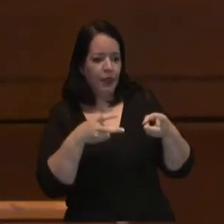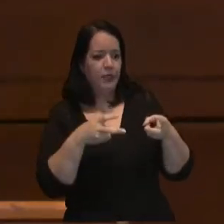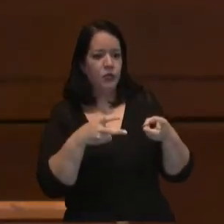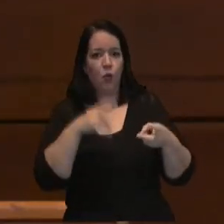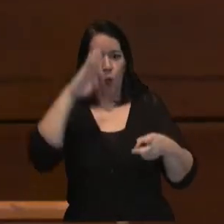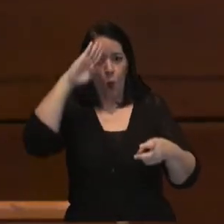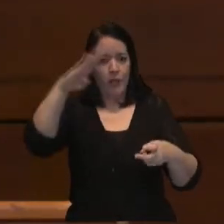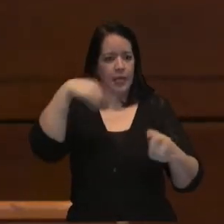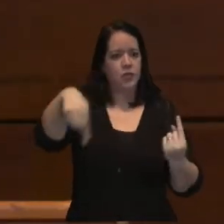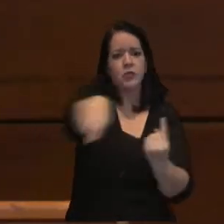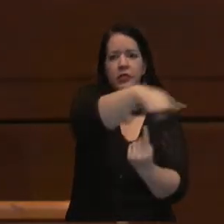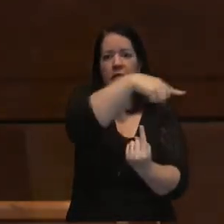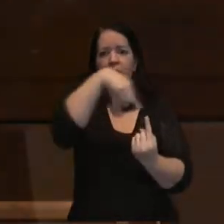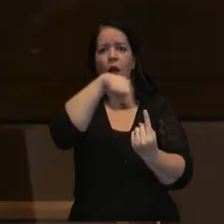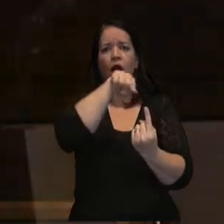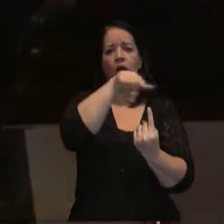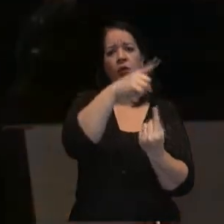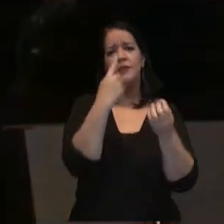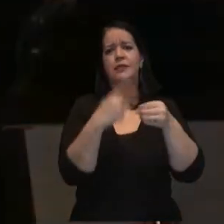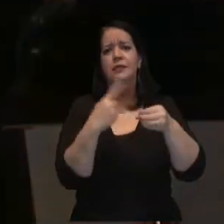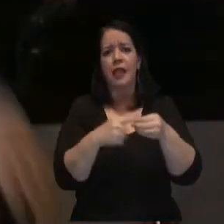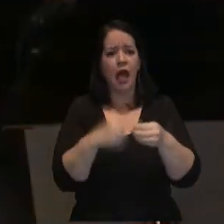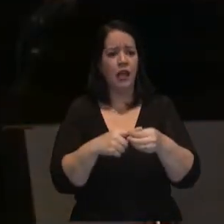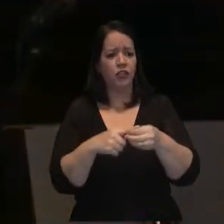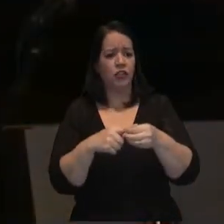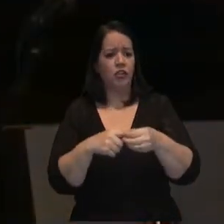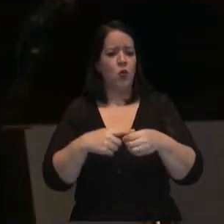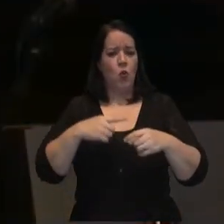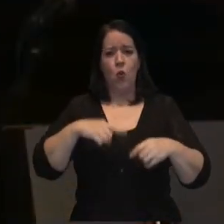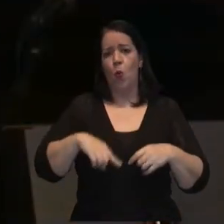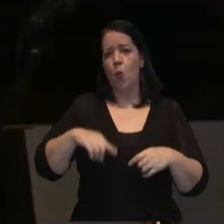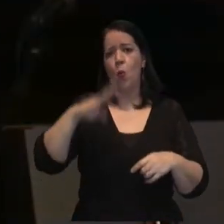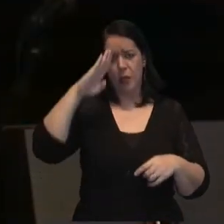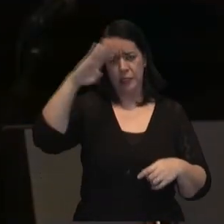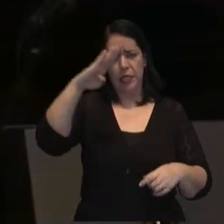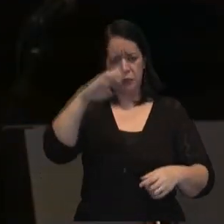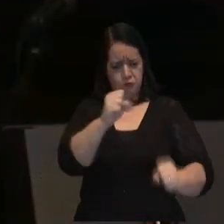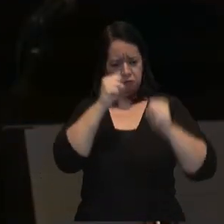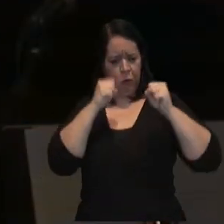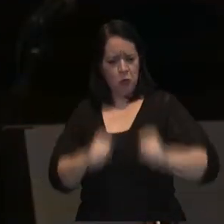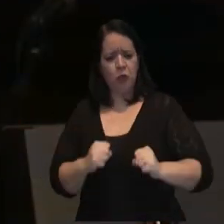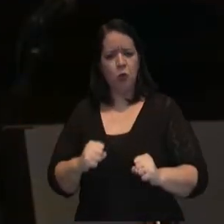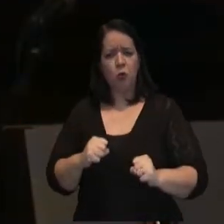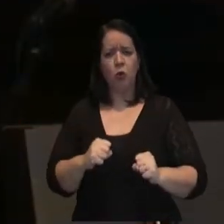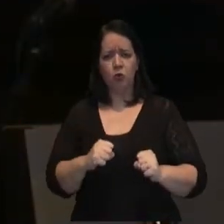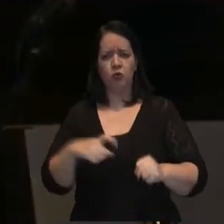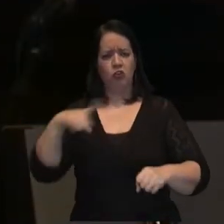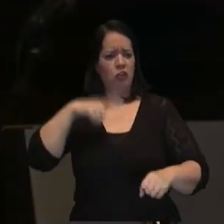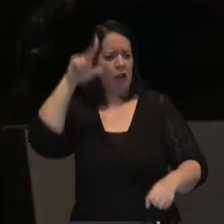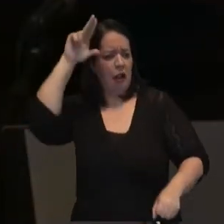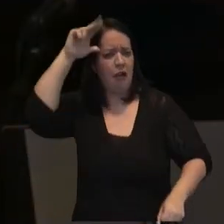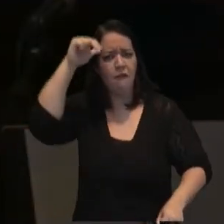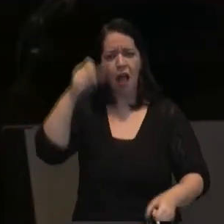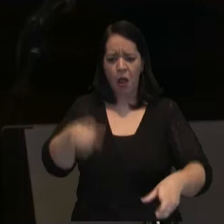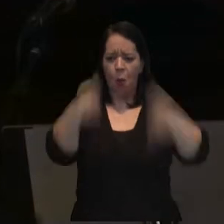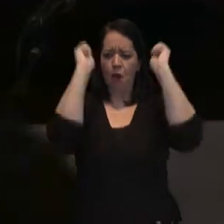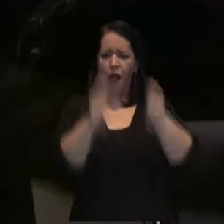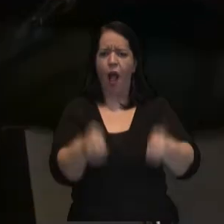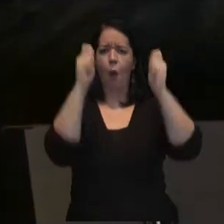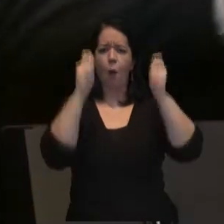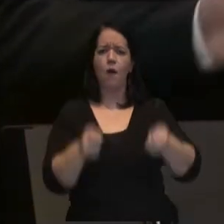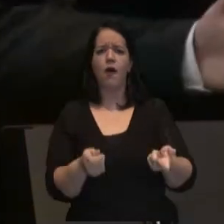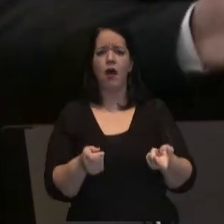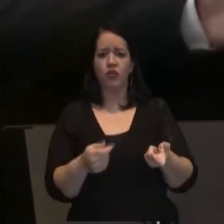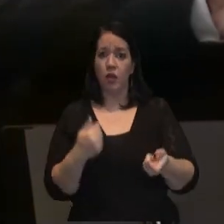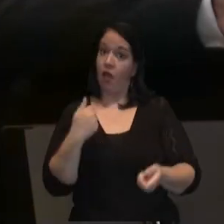também ficaria apavorado, como talvez muitos nesta hora, neste momento, estejam vivendo assim, apavorados, porque